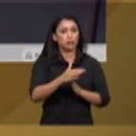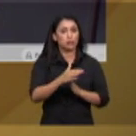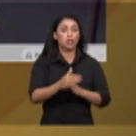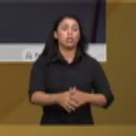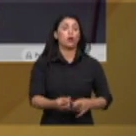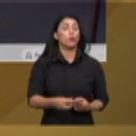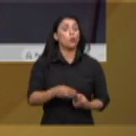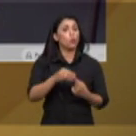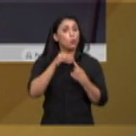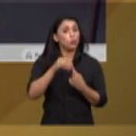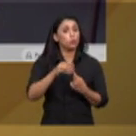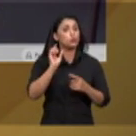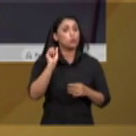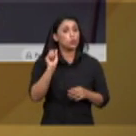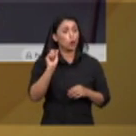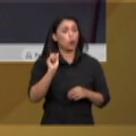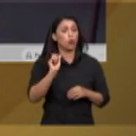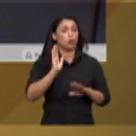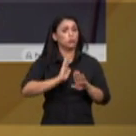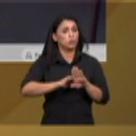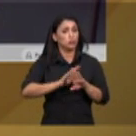no assunto.